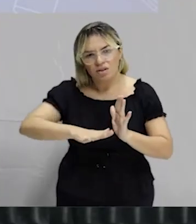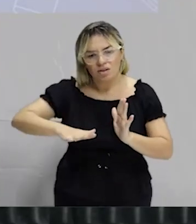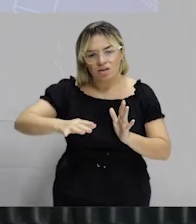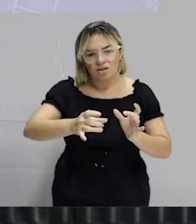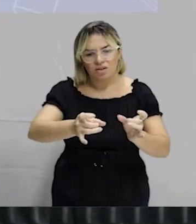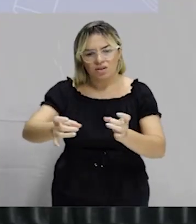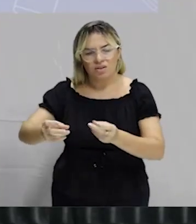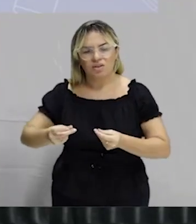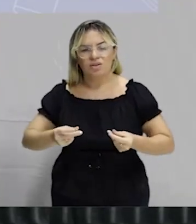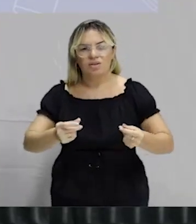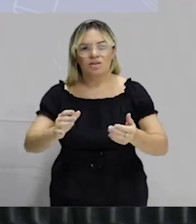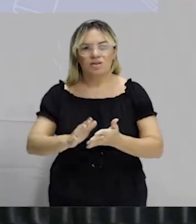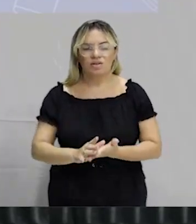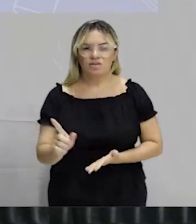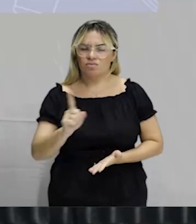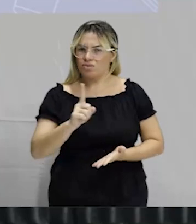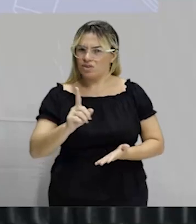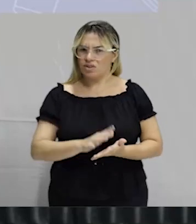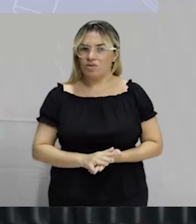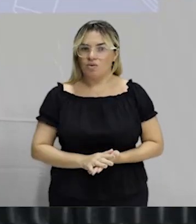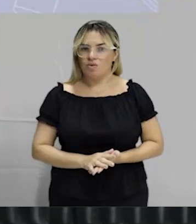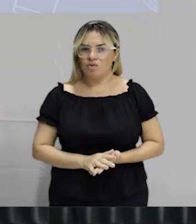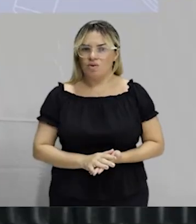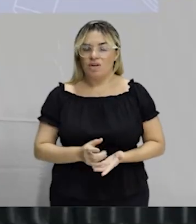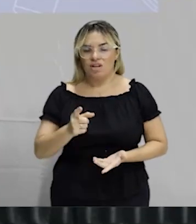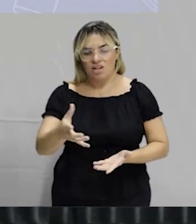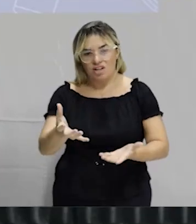quer flexibilizar? Não, ele quer controlar.